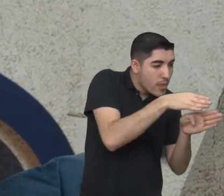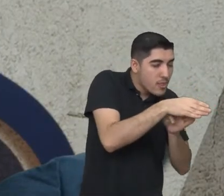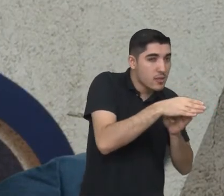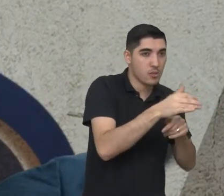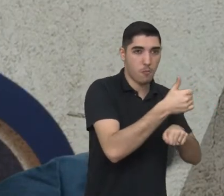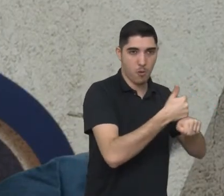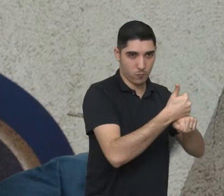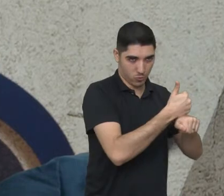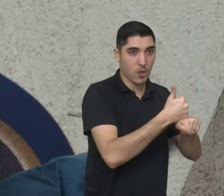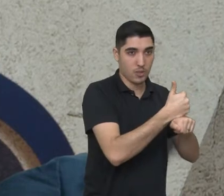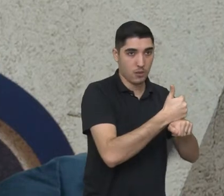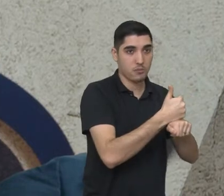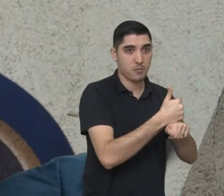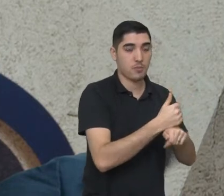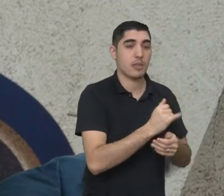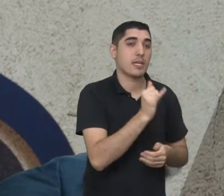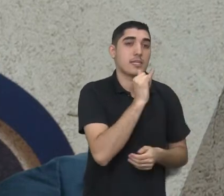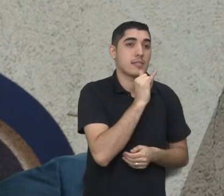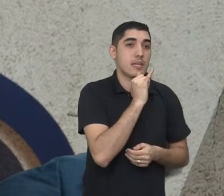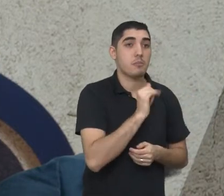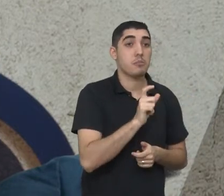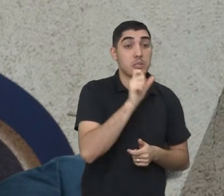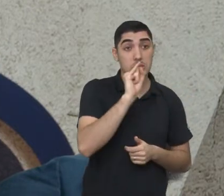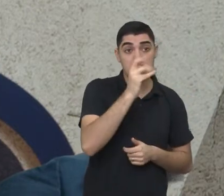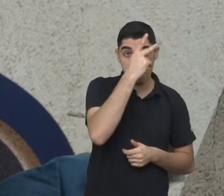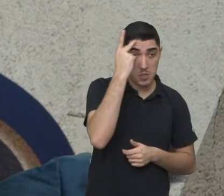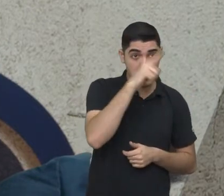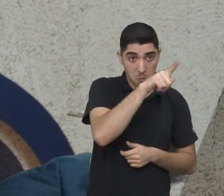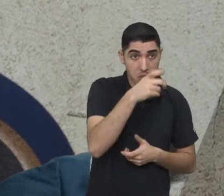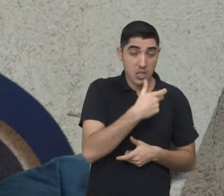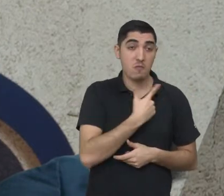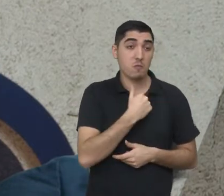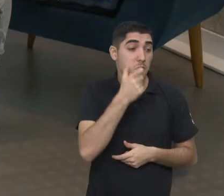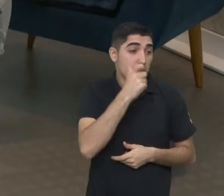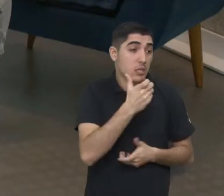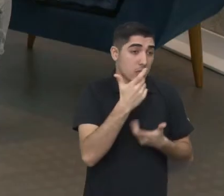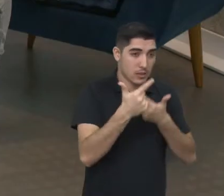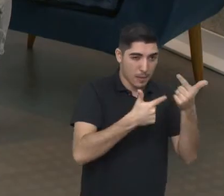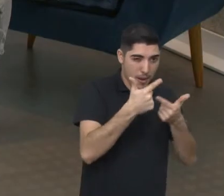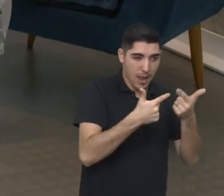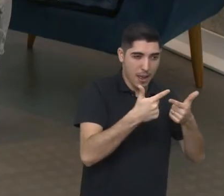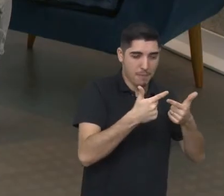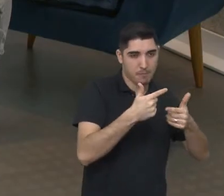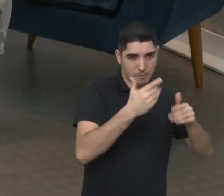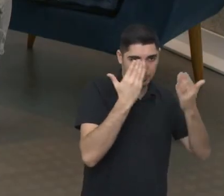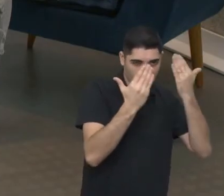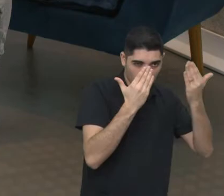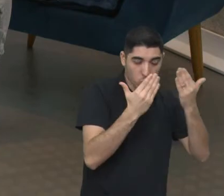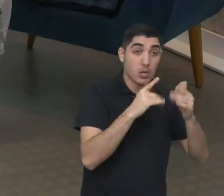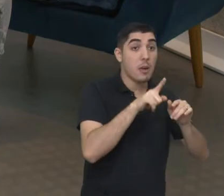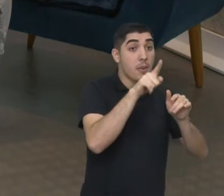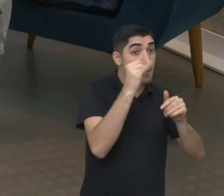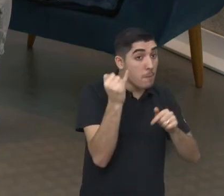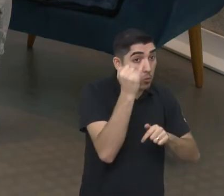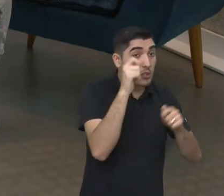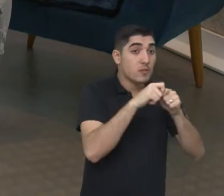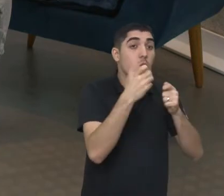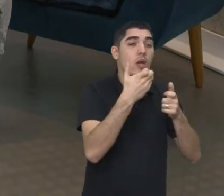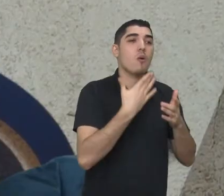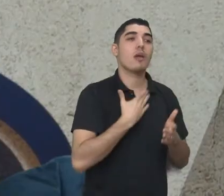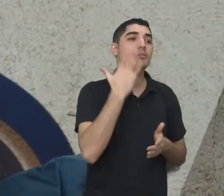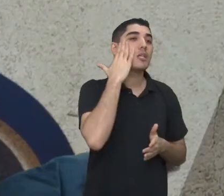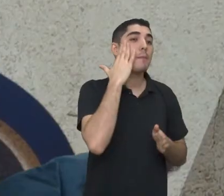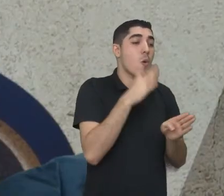né? Então, a pessoa que está assistindo esse programa e está pensando em fazer psicologia, é importante ela fazer um processo de